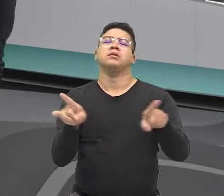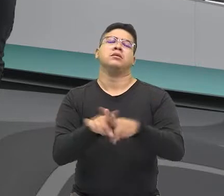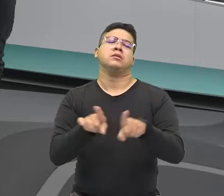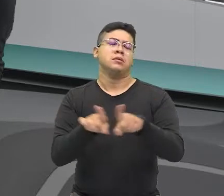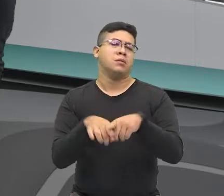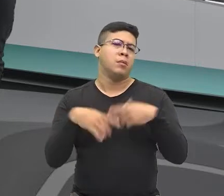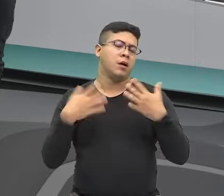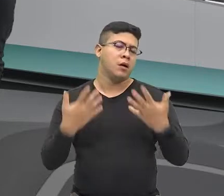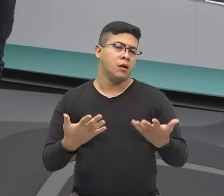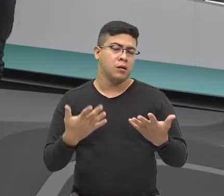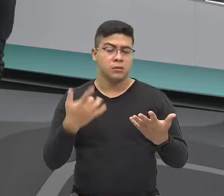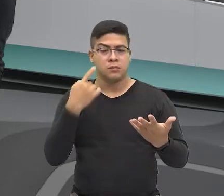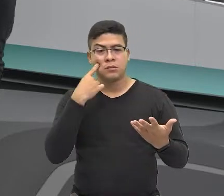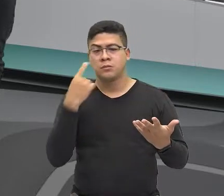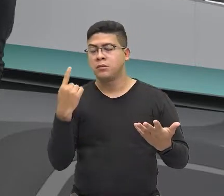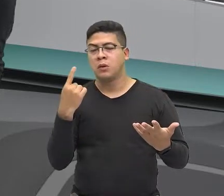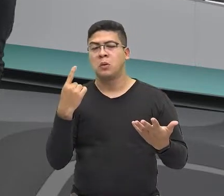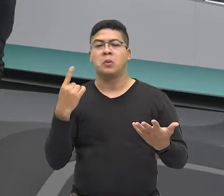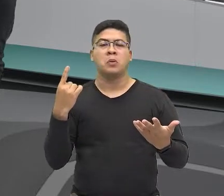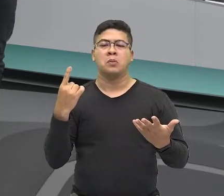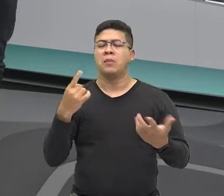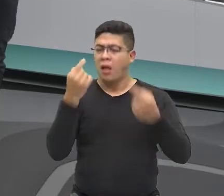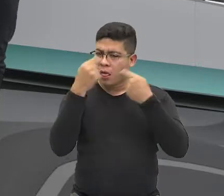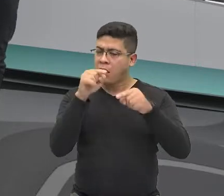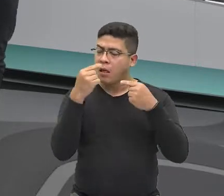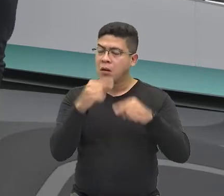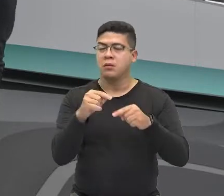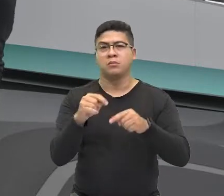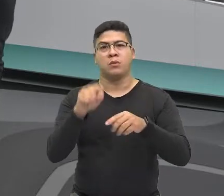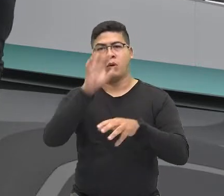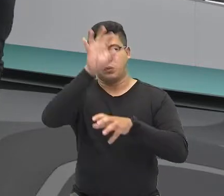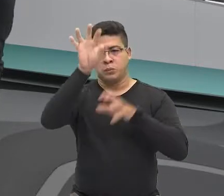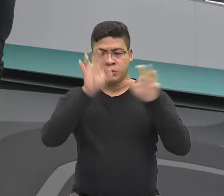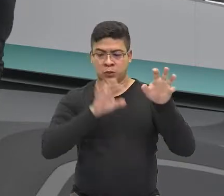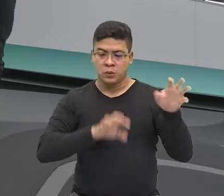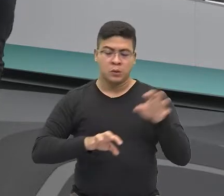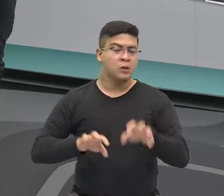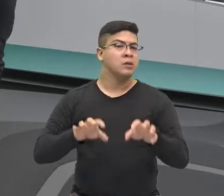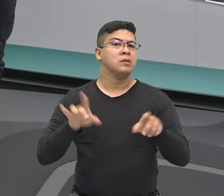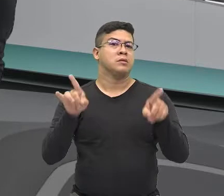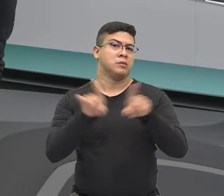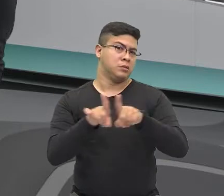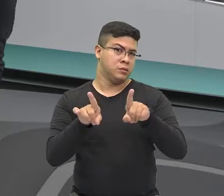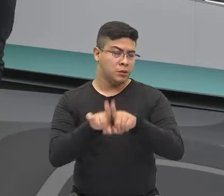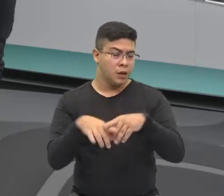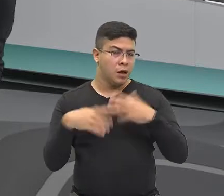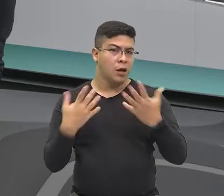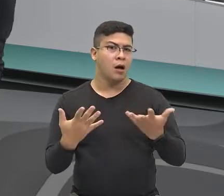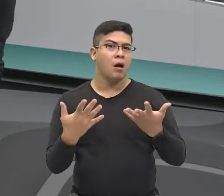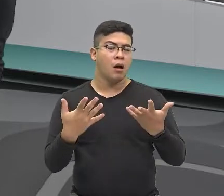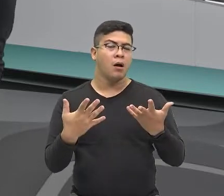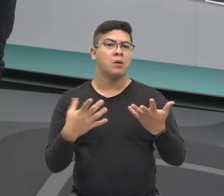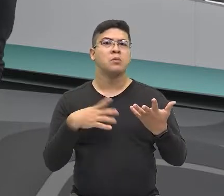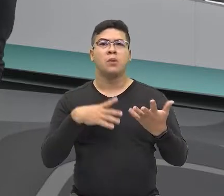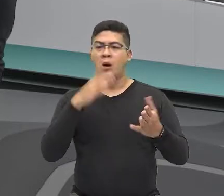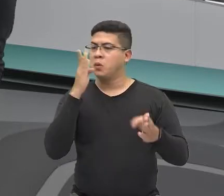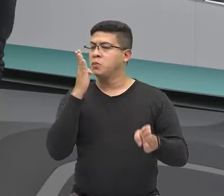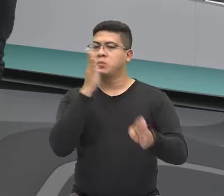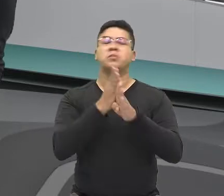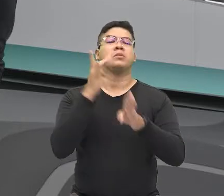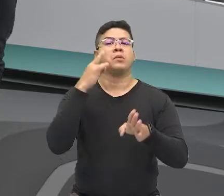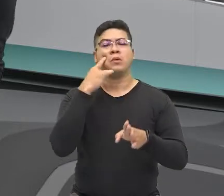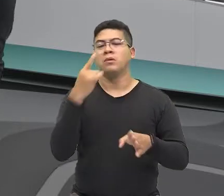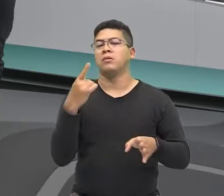nacionalismo criticando o nacionalismo, criticando o regionalismo também, através ali do determinismo, falamos ali